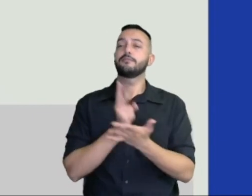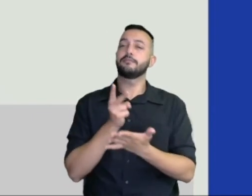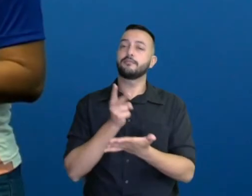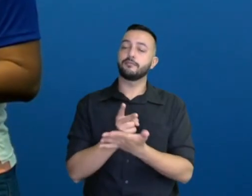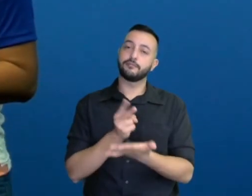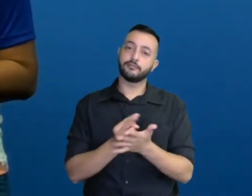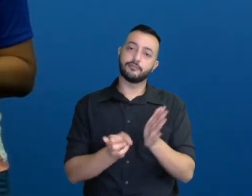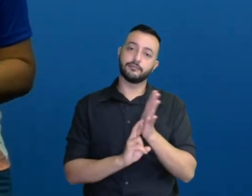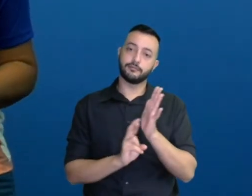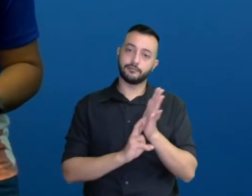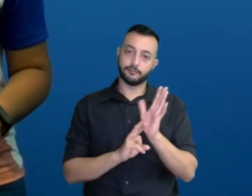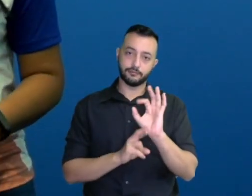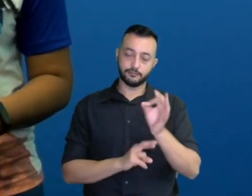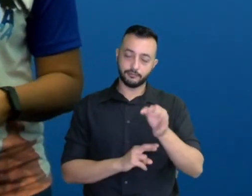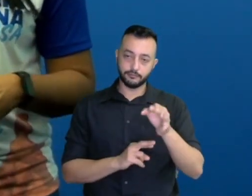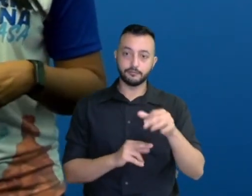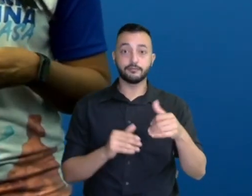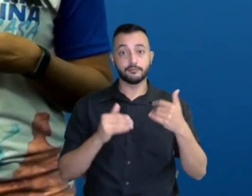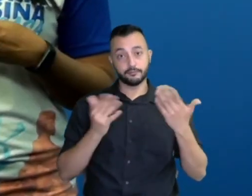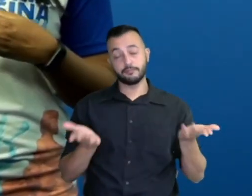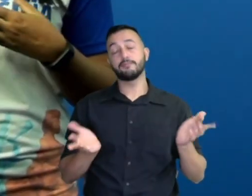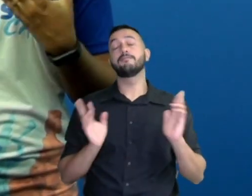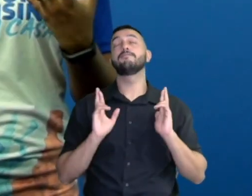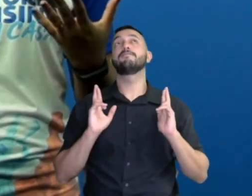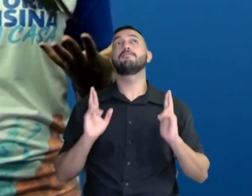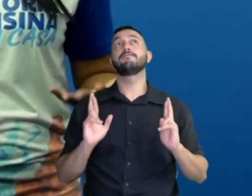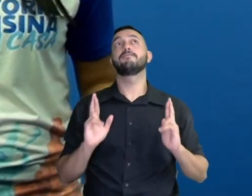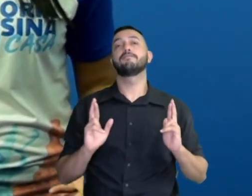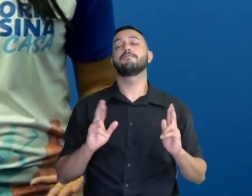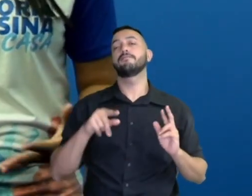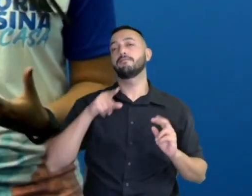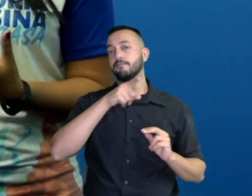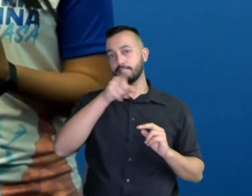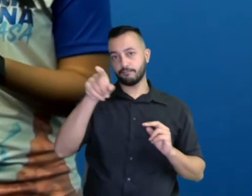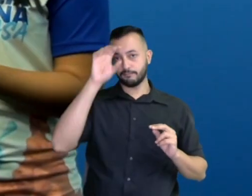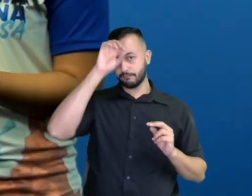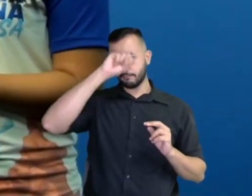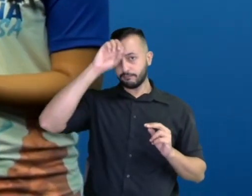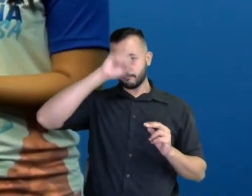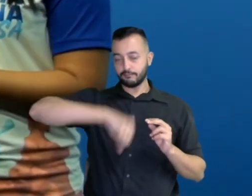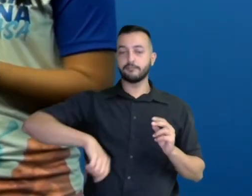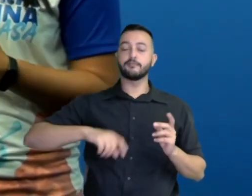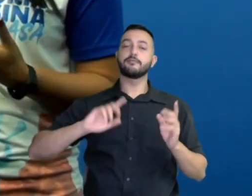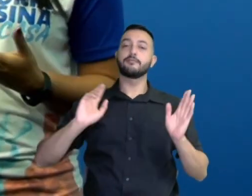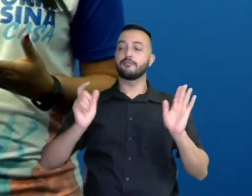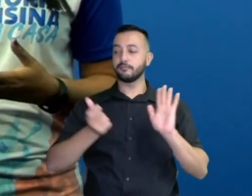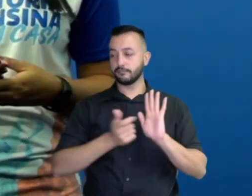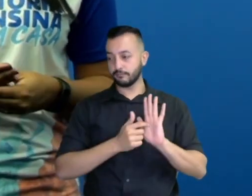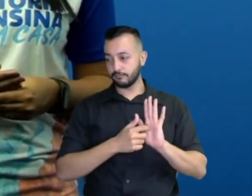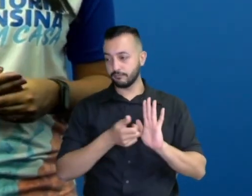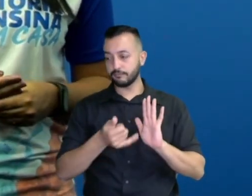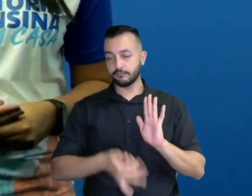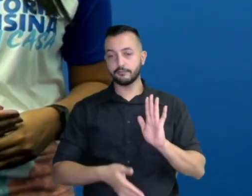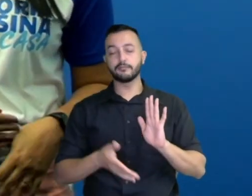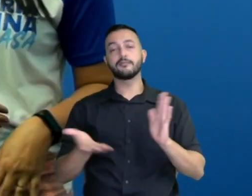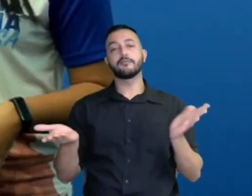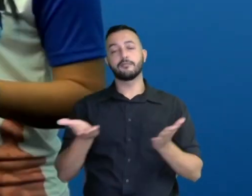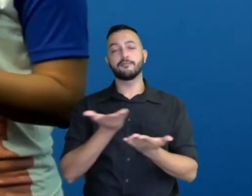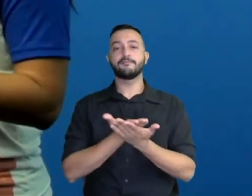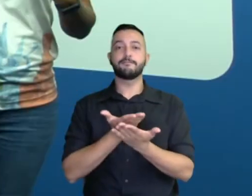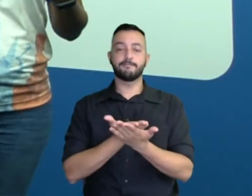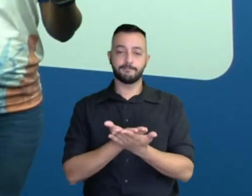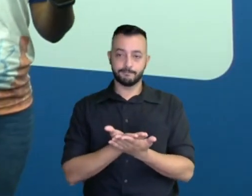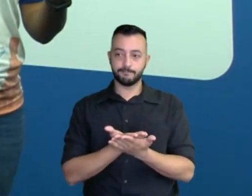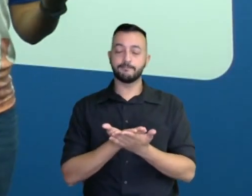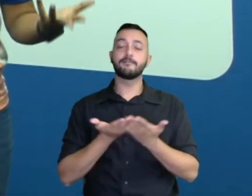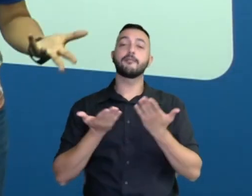essa regrinha, tá bom? Então, gente, eu espero que vocês tenham aprendido. Essas são as referências que nós usamos para essa aula.